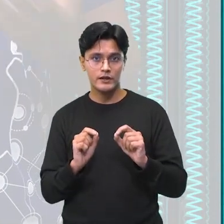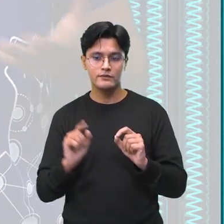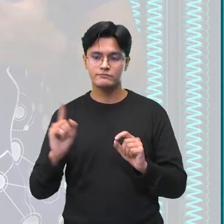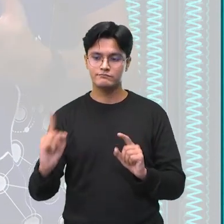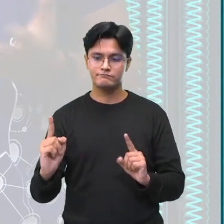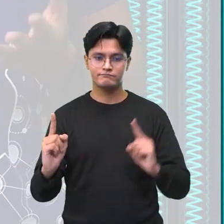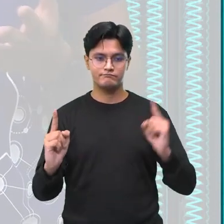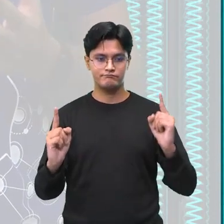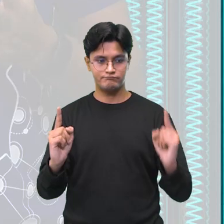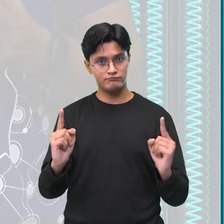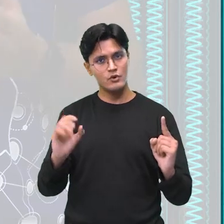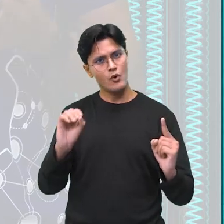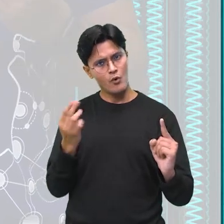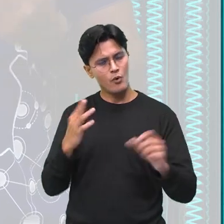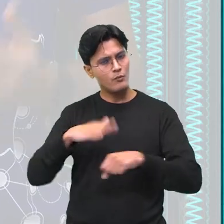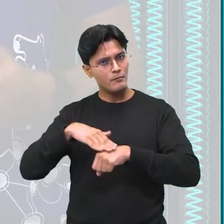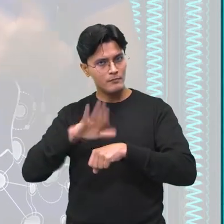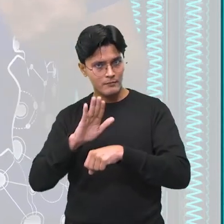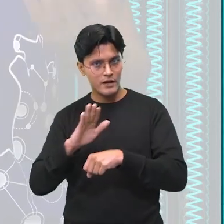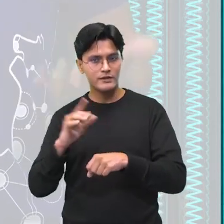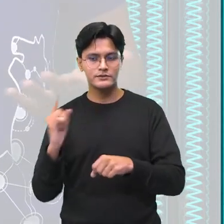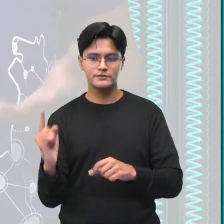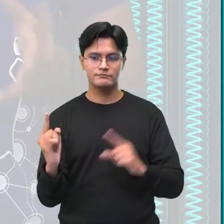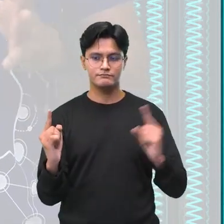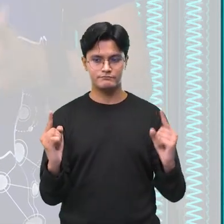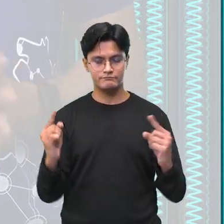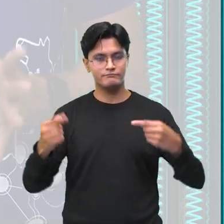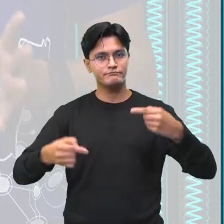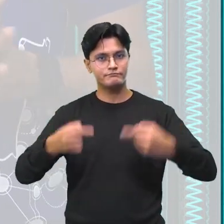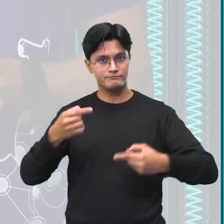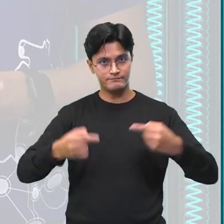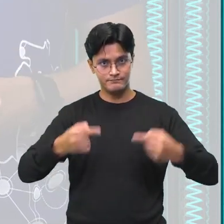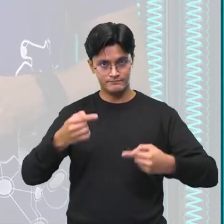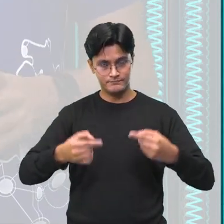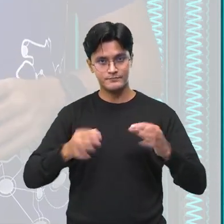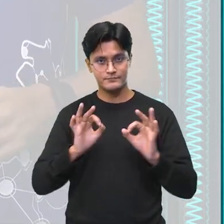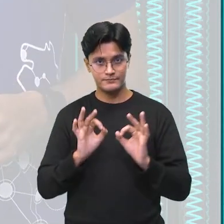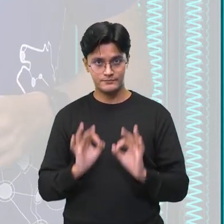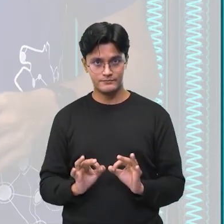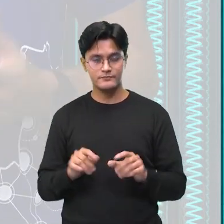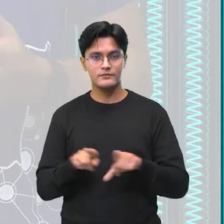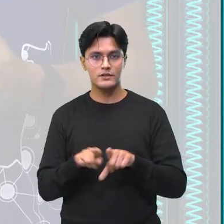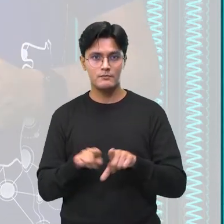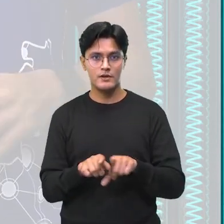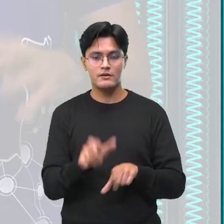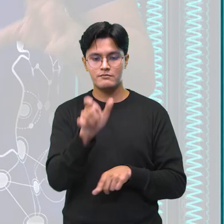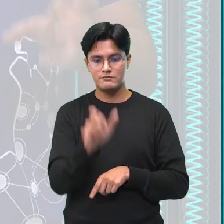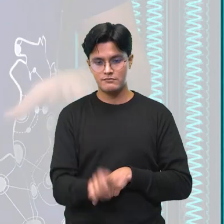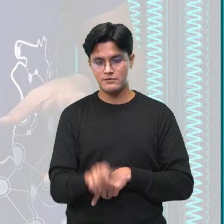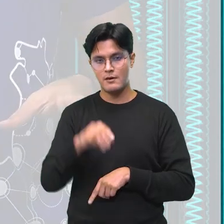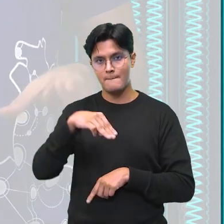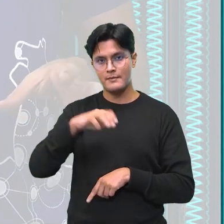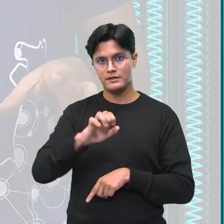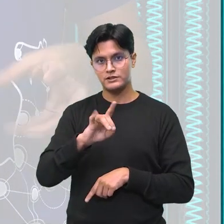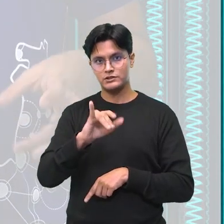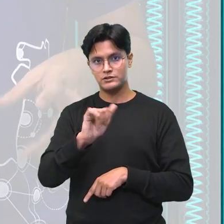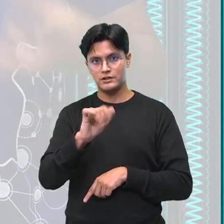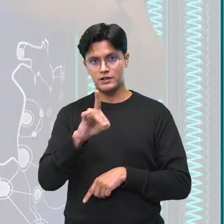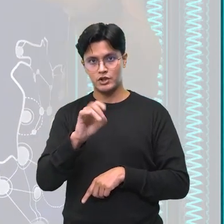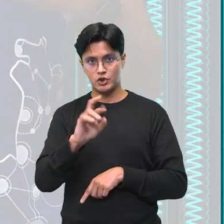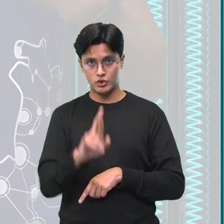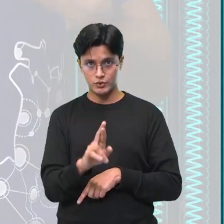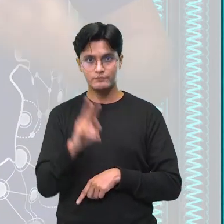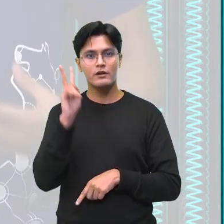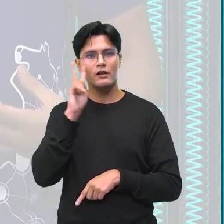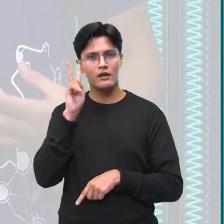que haja um debate, né, a gente tem que ter aí pelo menos 2 debatedores e um mediador. Lembram lá do nosso vídeo,